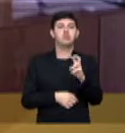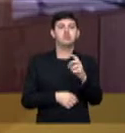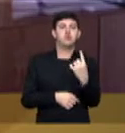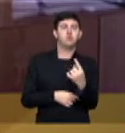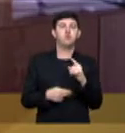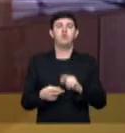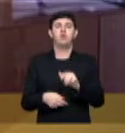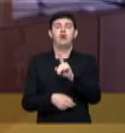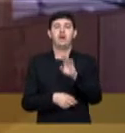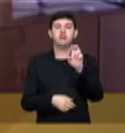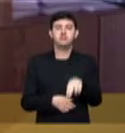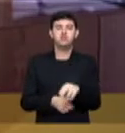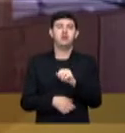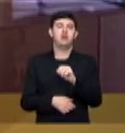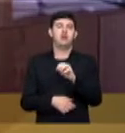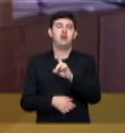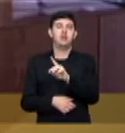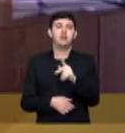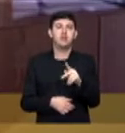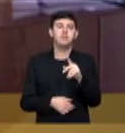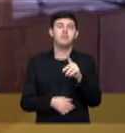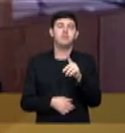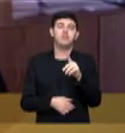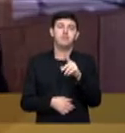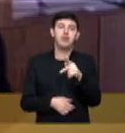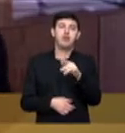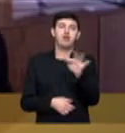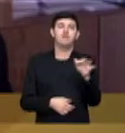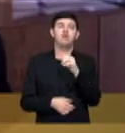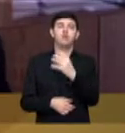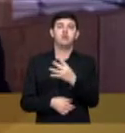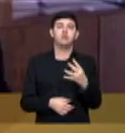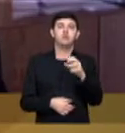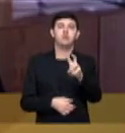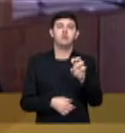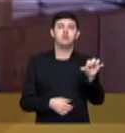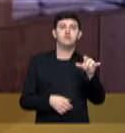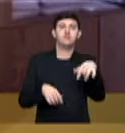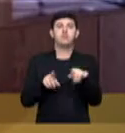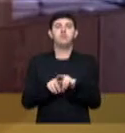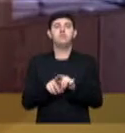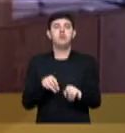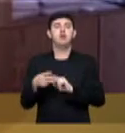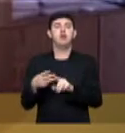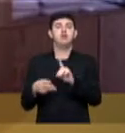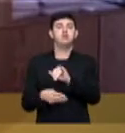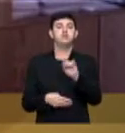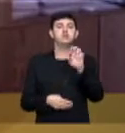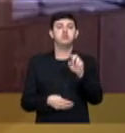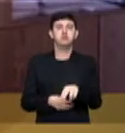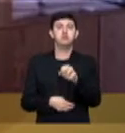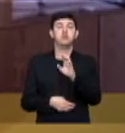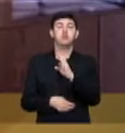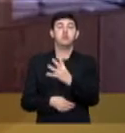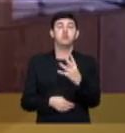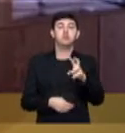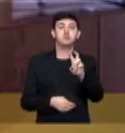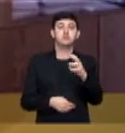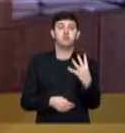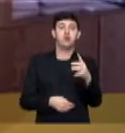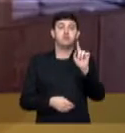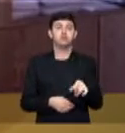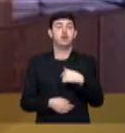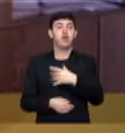a DPF 309 e a própria ADIM 5424, já entende e reconheceu a legitimidade da